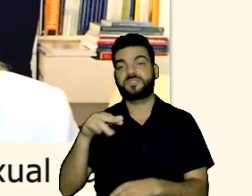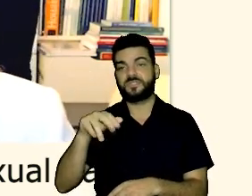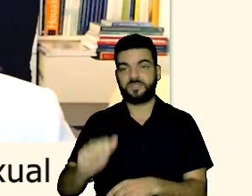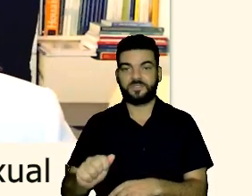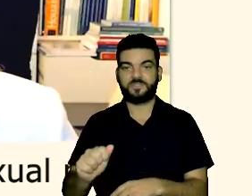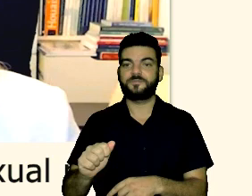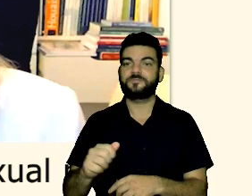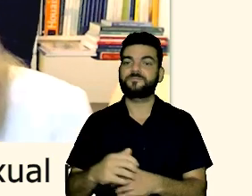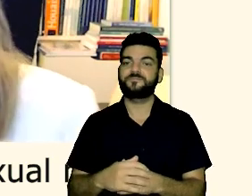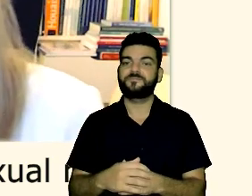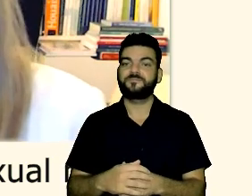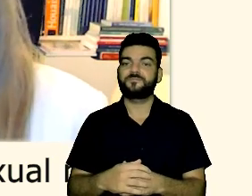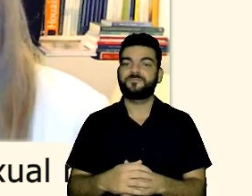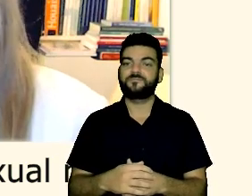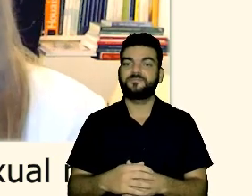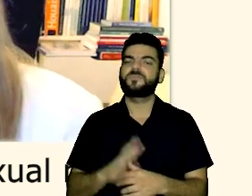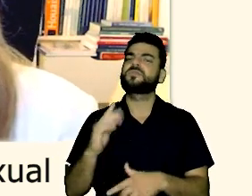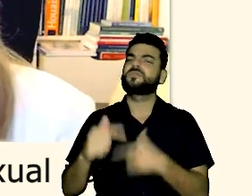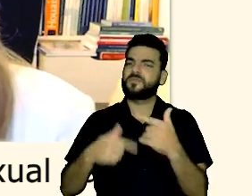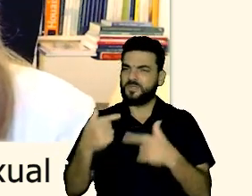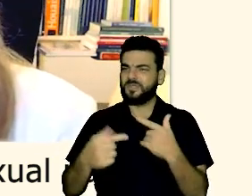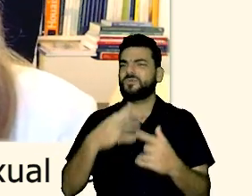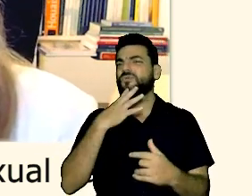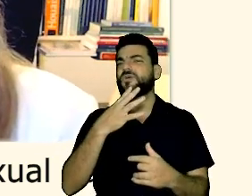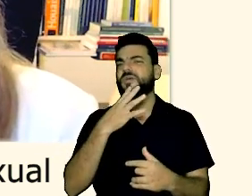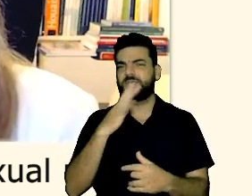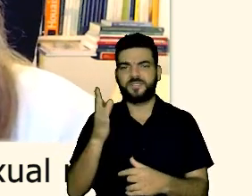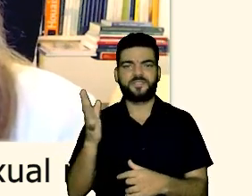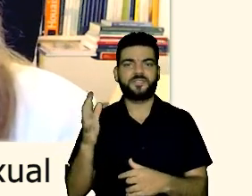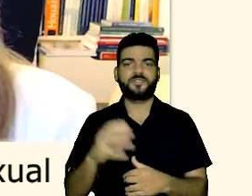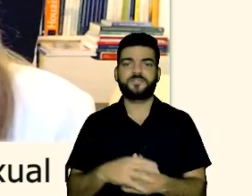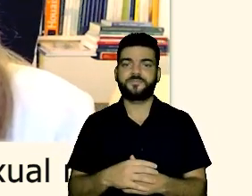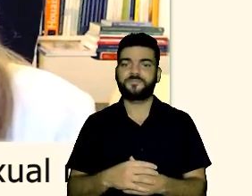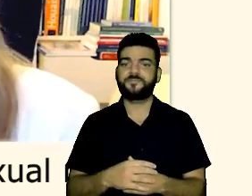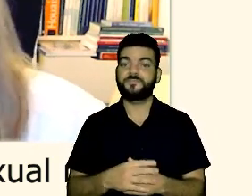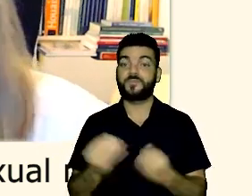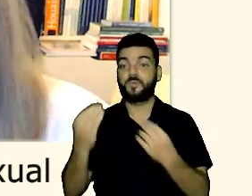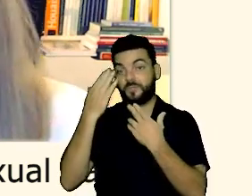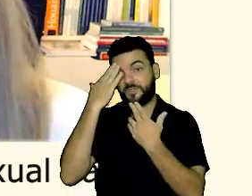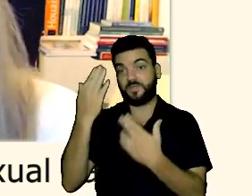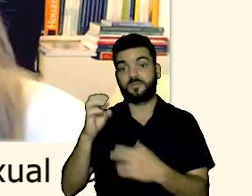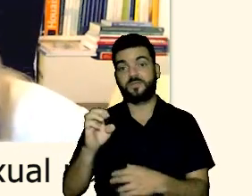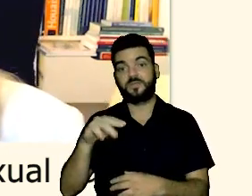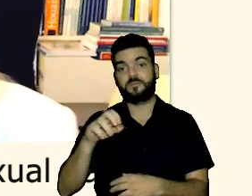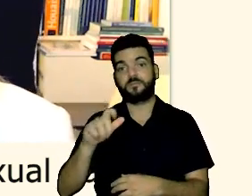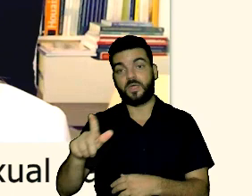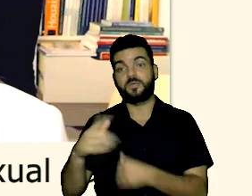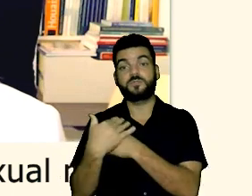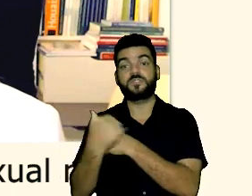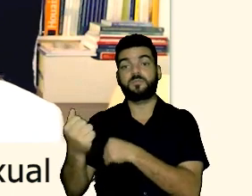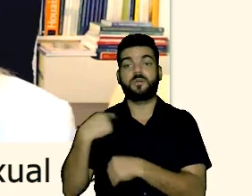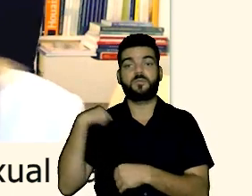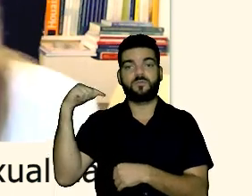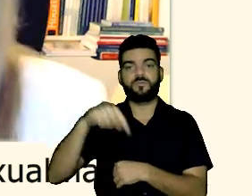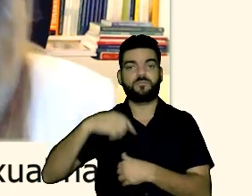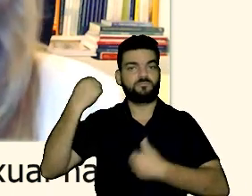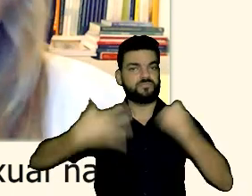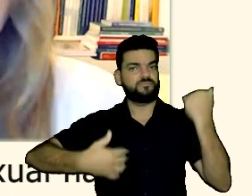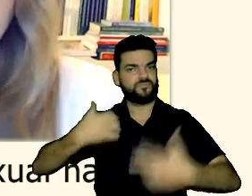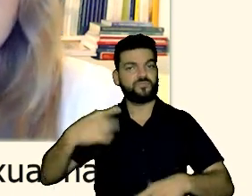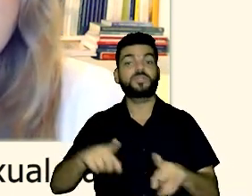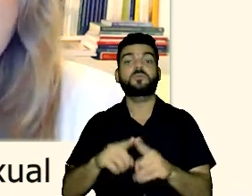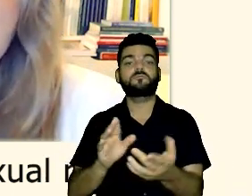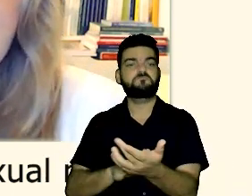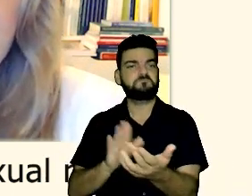amiga, professora Luciana, né, com quem a gente trabalha já há algum tempo. Agradeço à Escola de Magistrado